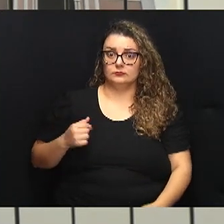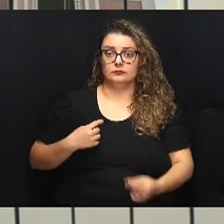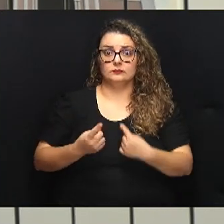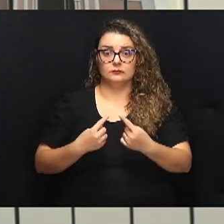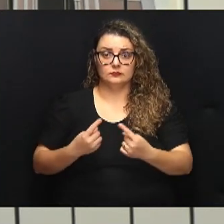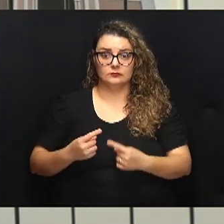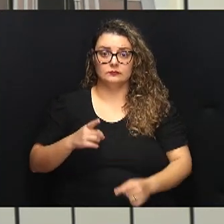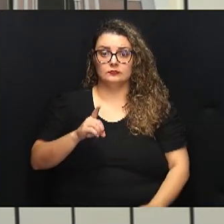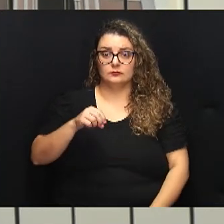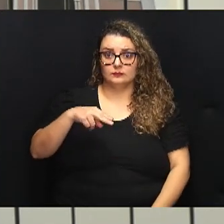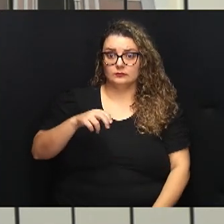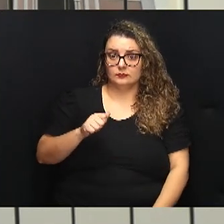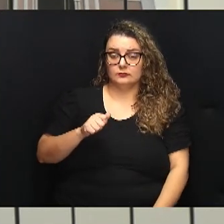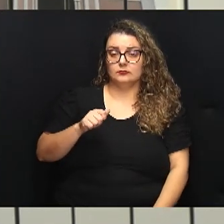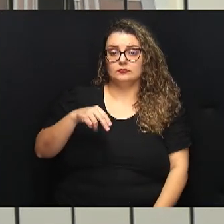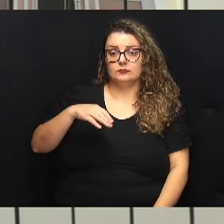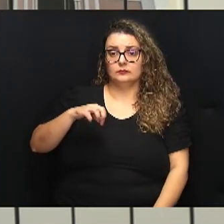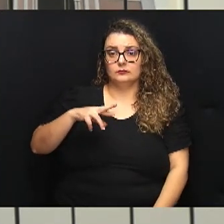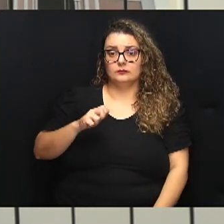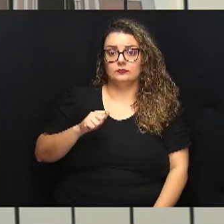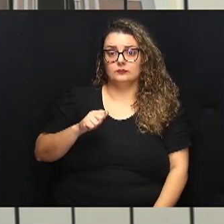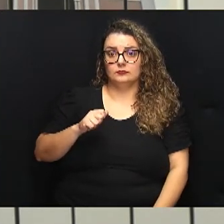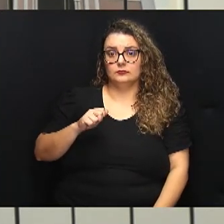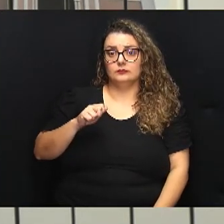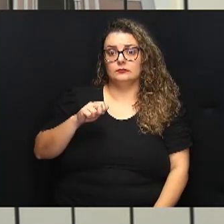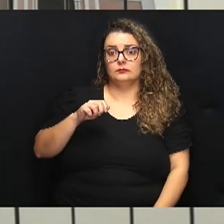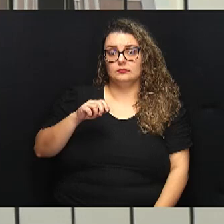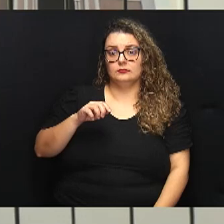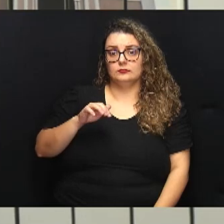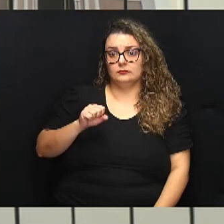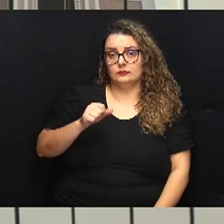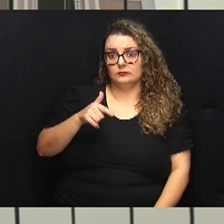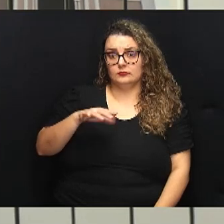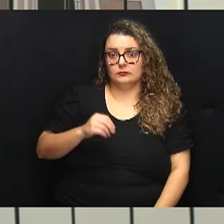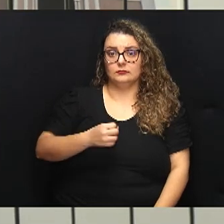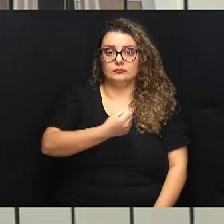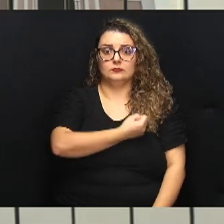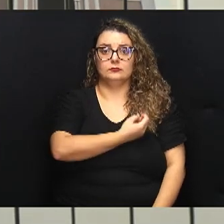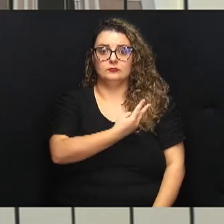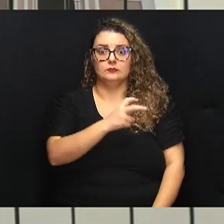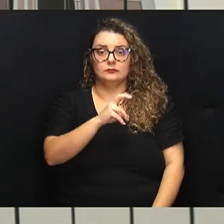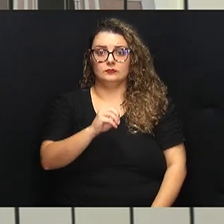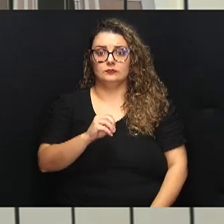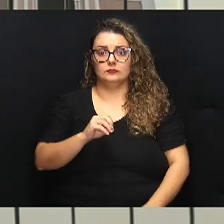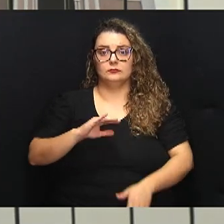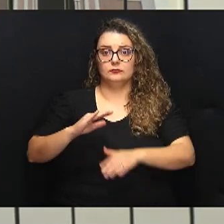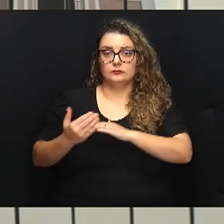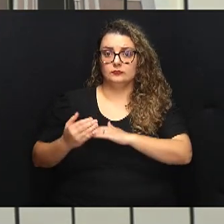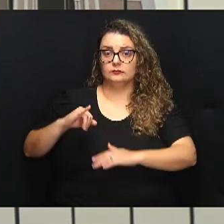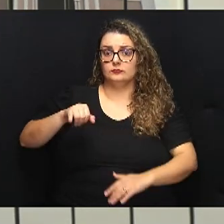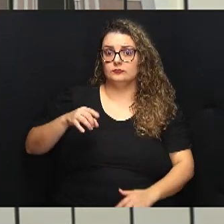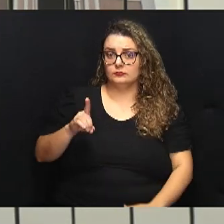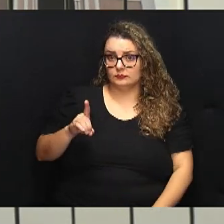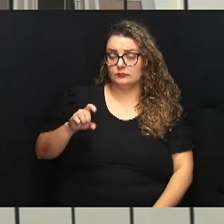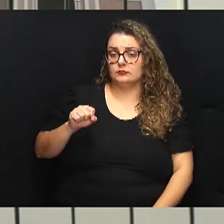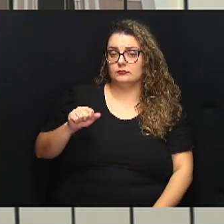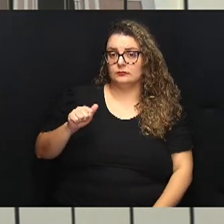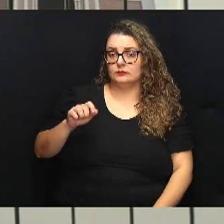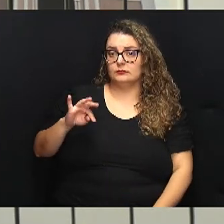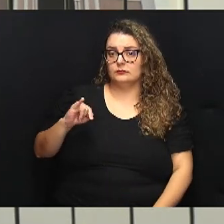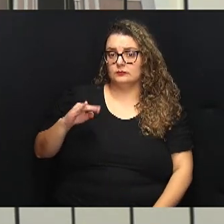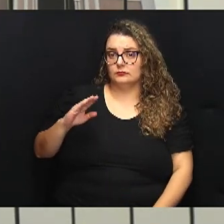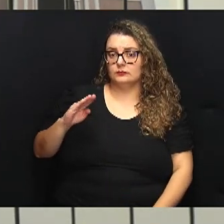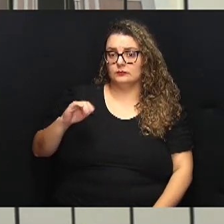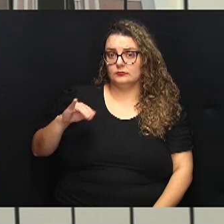Dona Maria Franco Salgado, número 250, no Jardim Atibaia, em Sousas. Para mais informações,